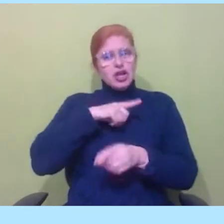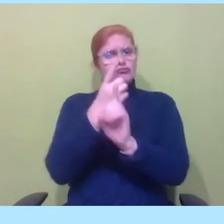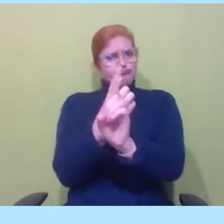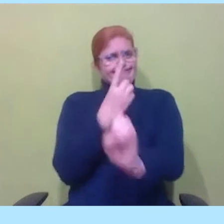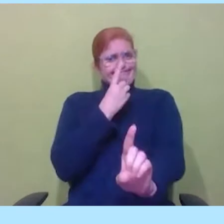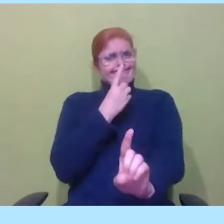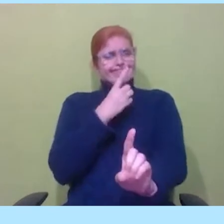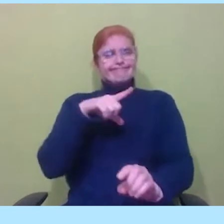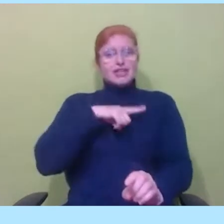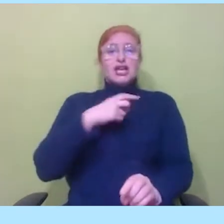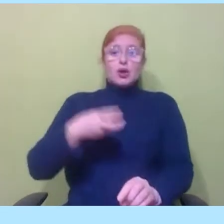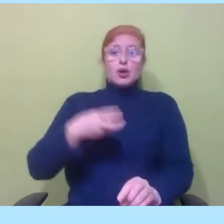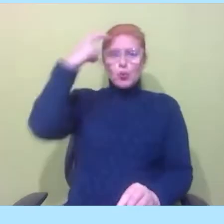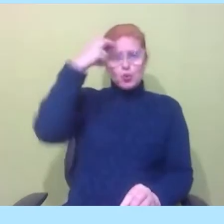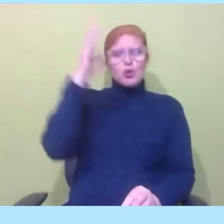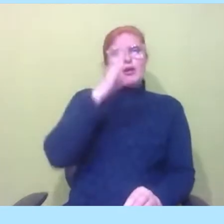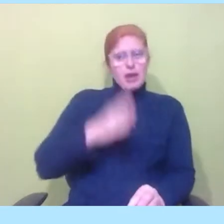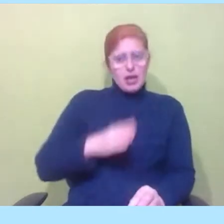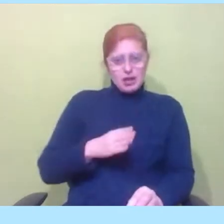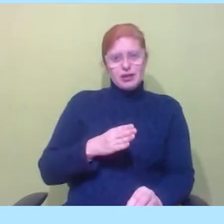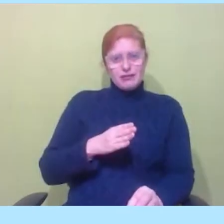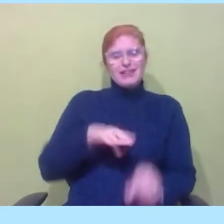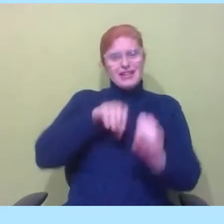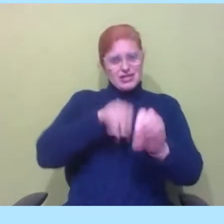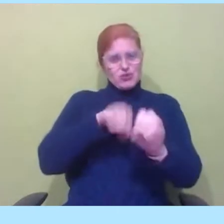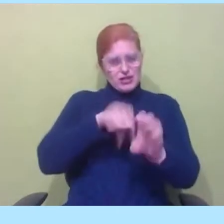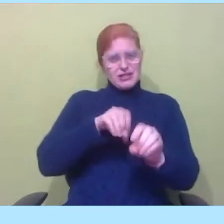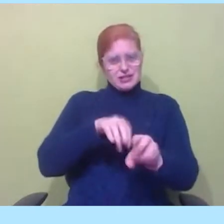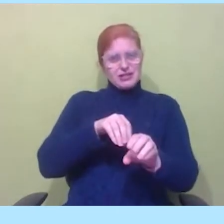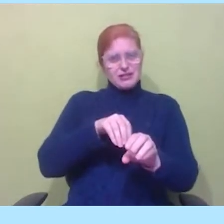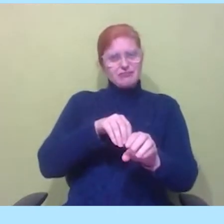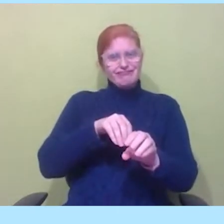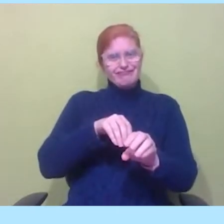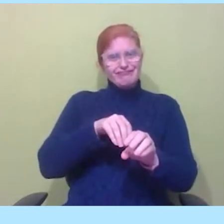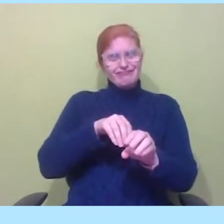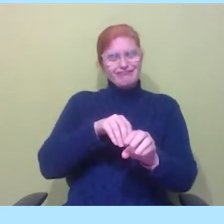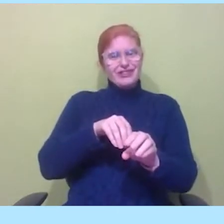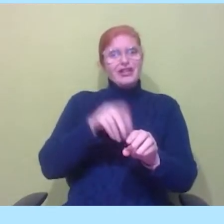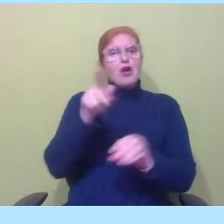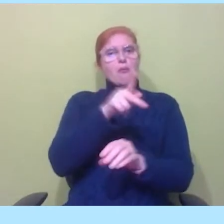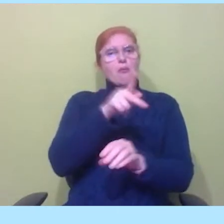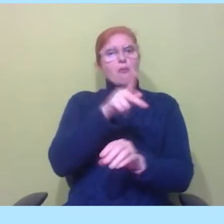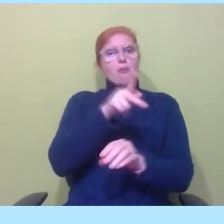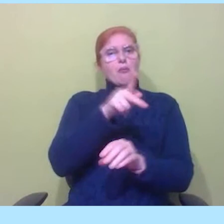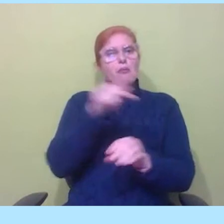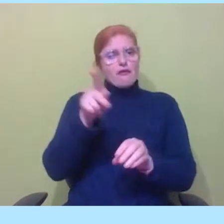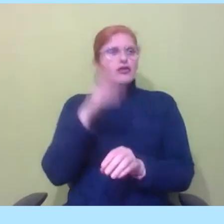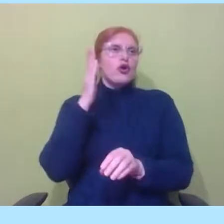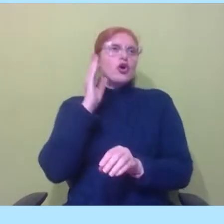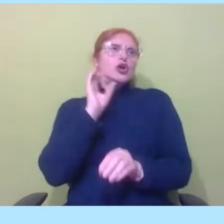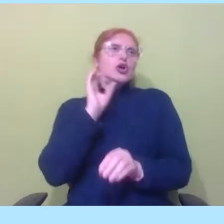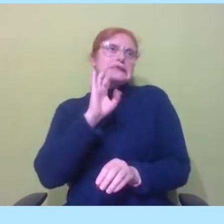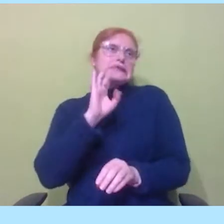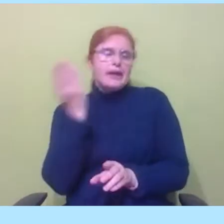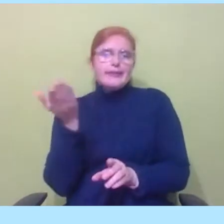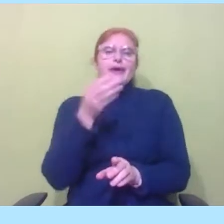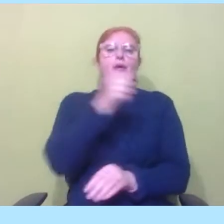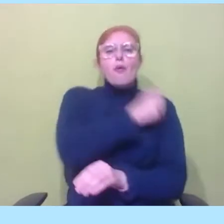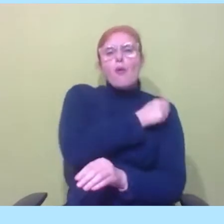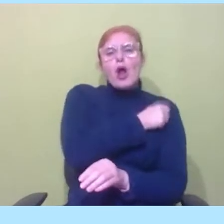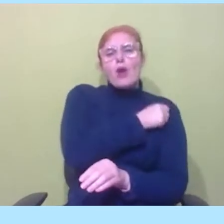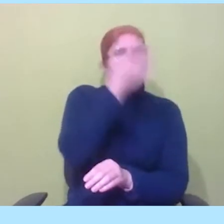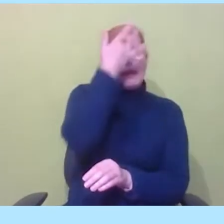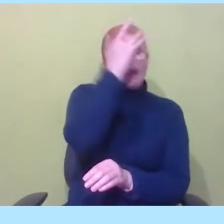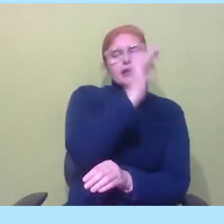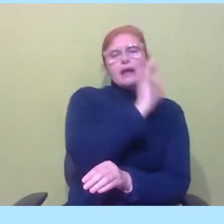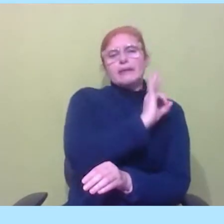cultura brasileira essa educação bancária que a gente tem. O professor é quem sabe, o aluno é o que não sabe. Não